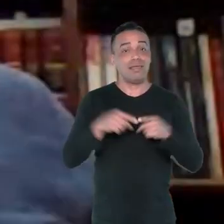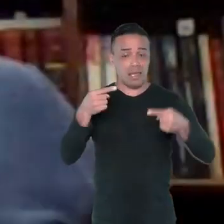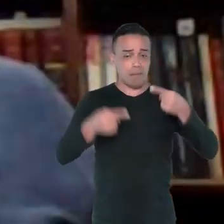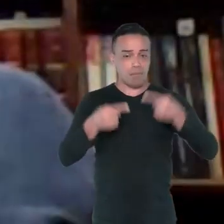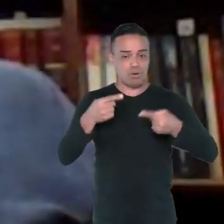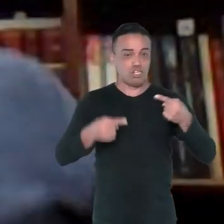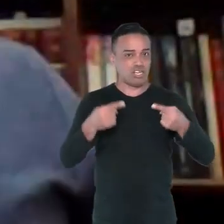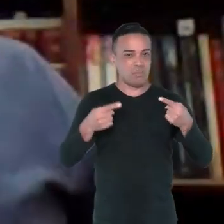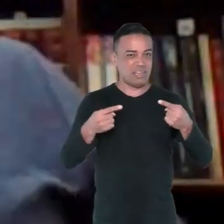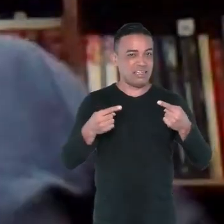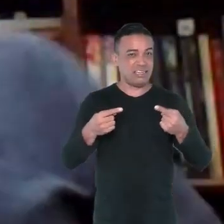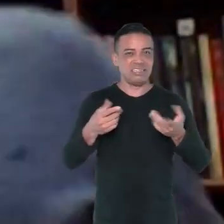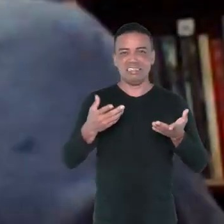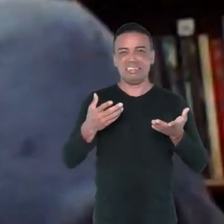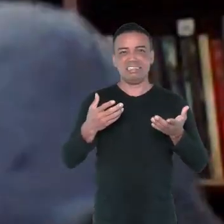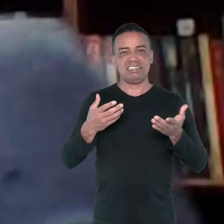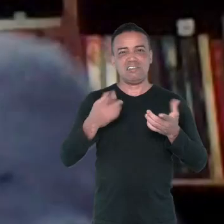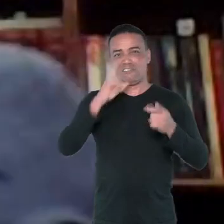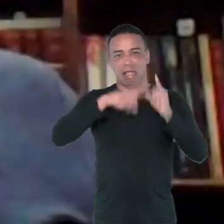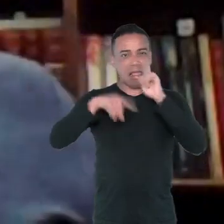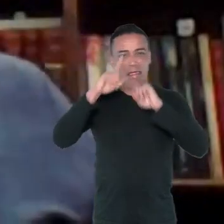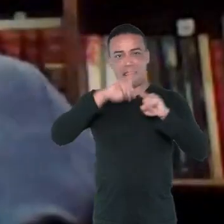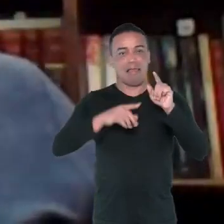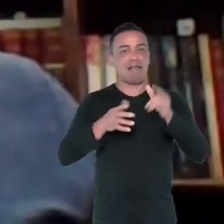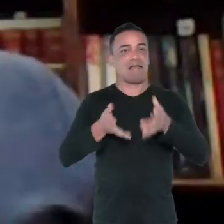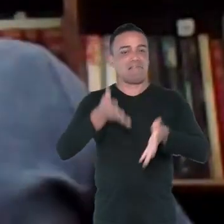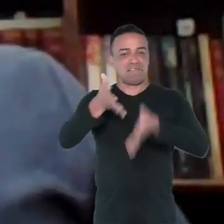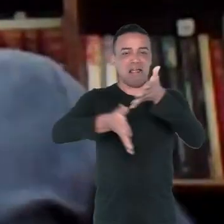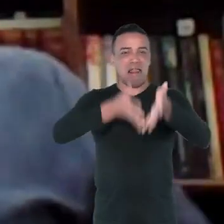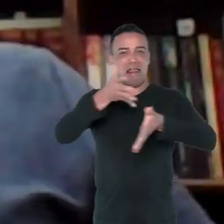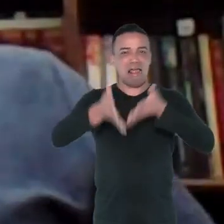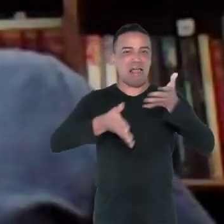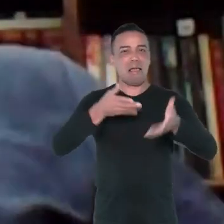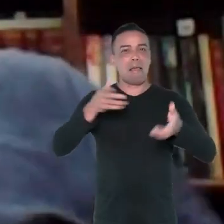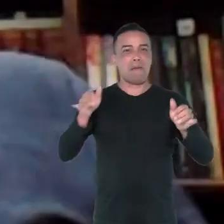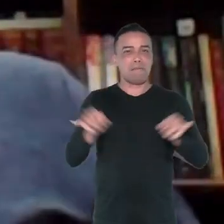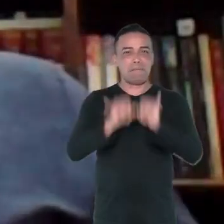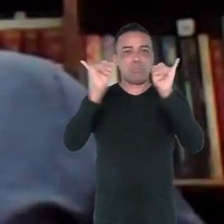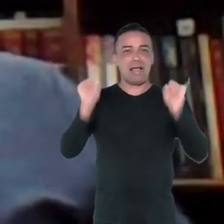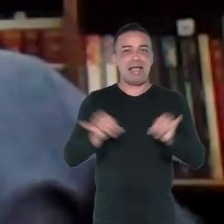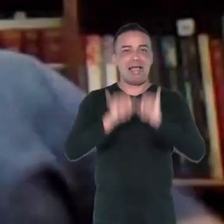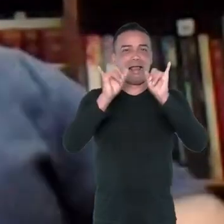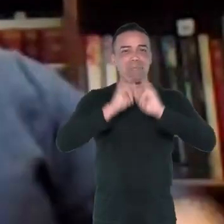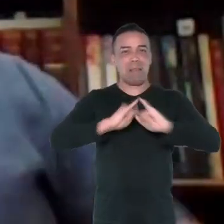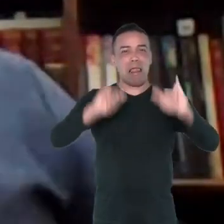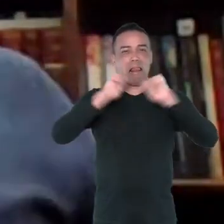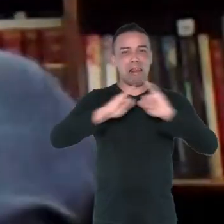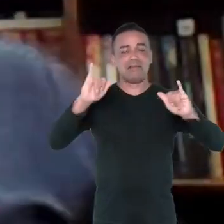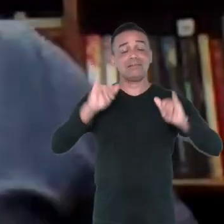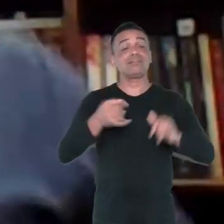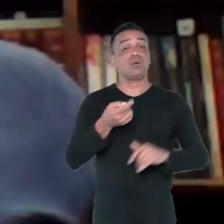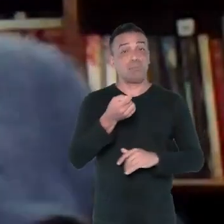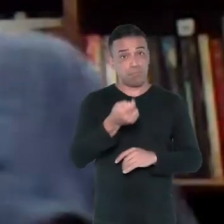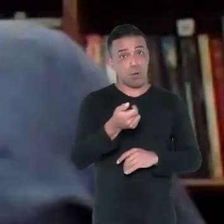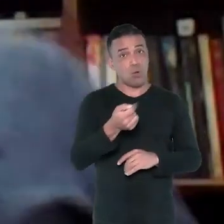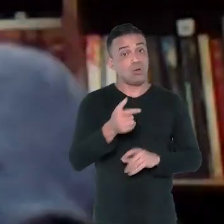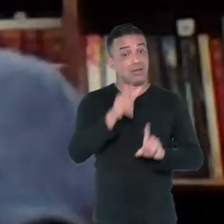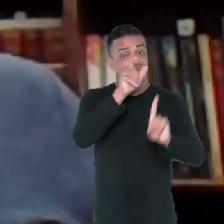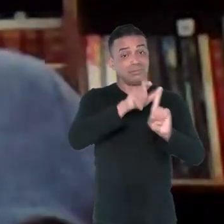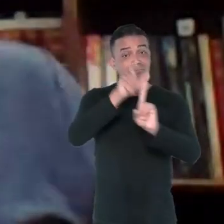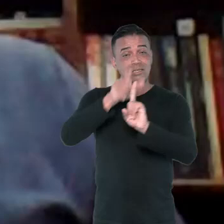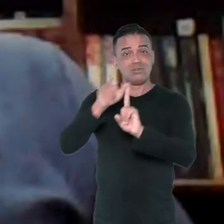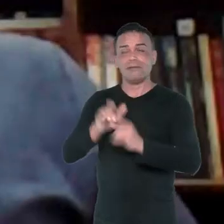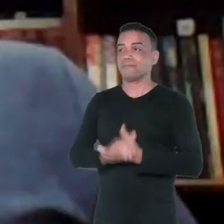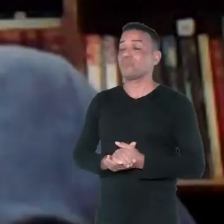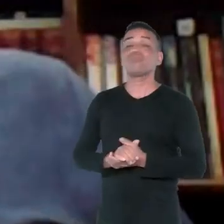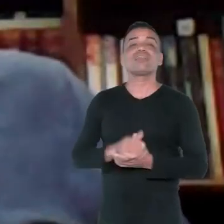politicamente incorreto, de falar um monte de bobagem, ele também tem um pouco, todos os personagens...